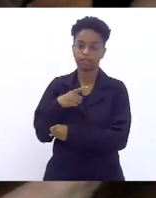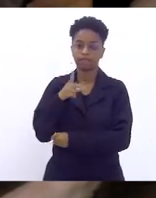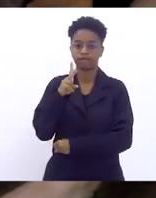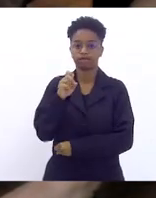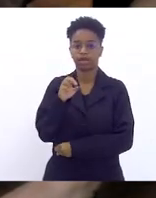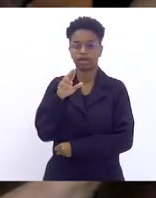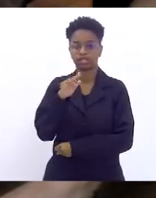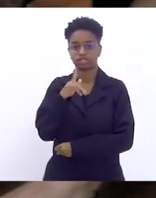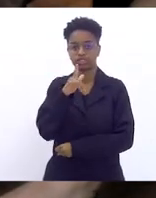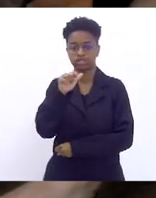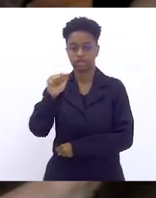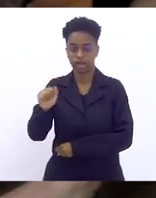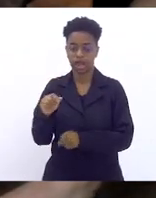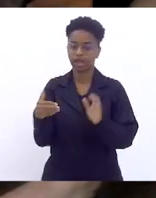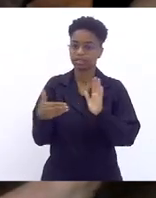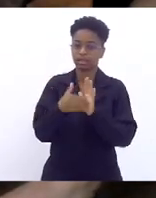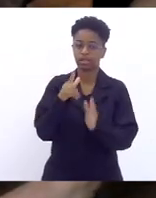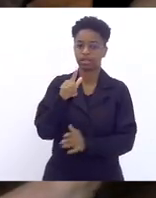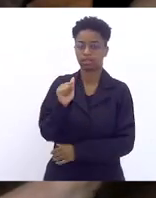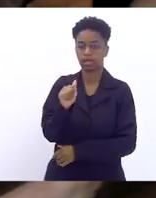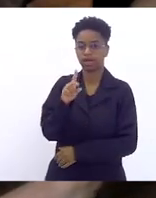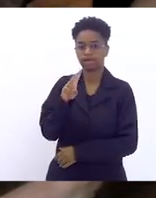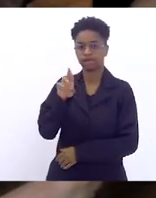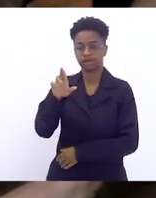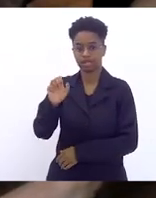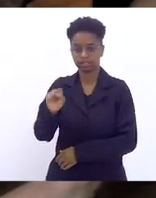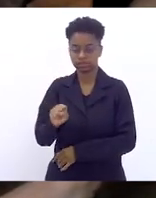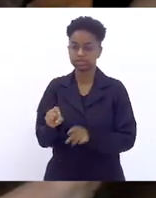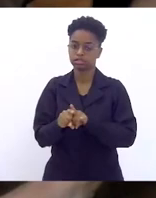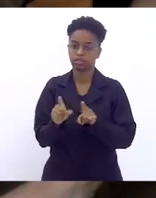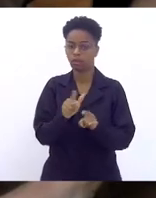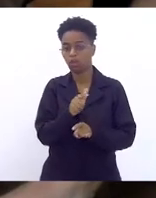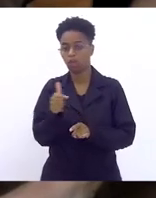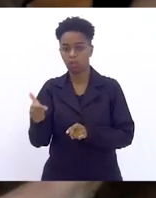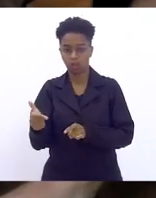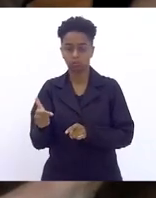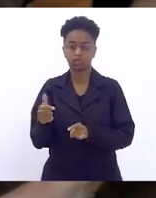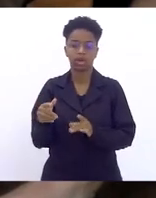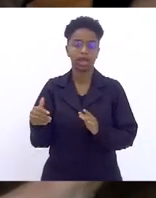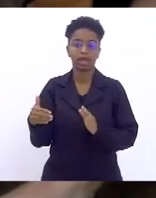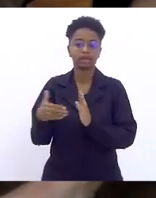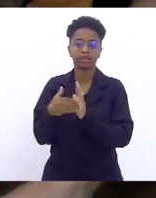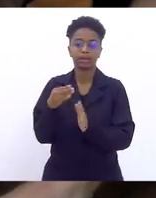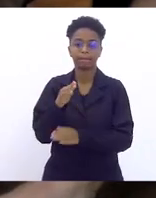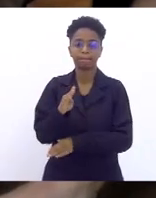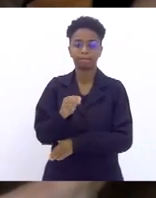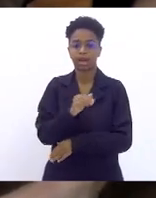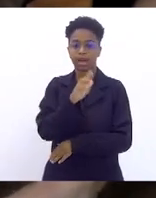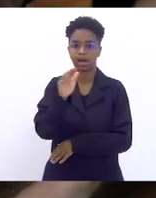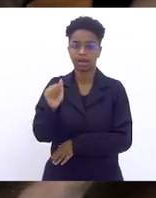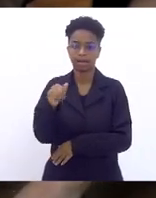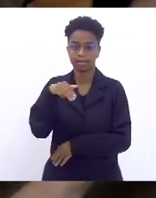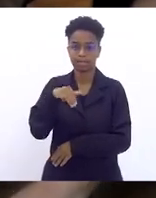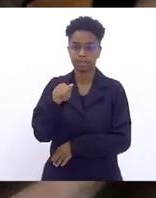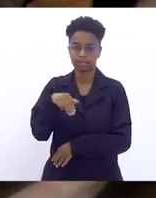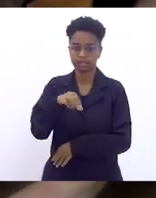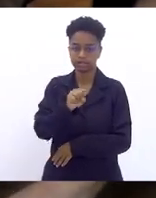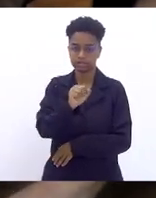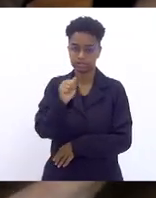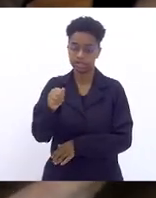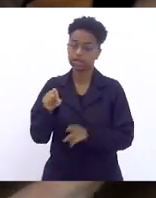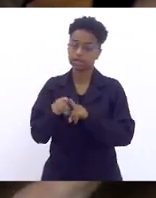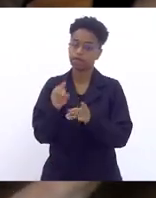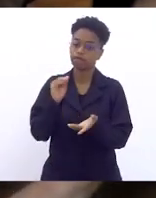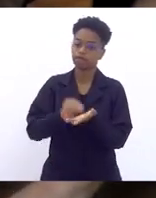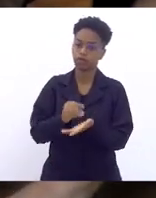Lavras não é outro segundo trecho ele é operacional que vai de Lavras a Barra Mansa faltando um pequeno trecho